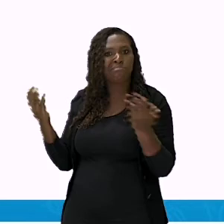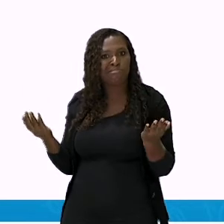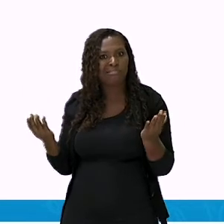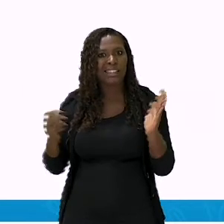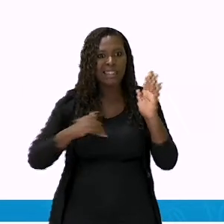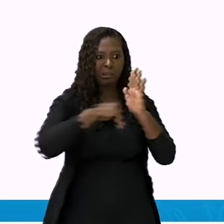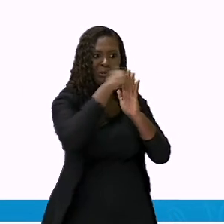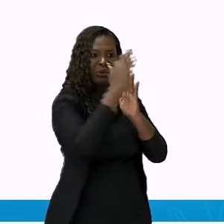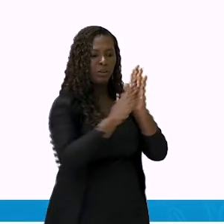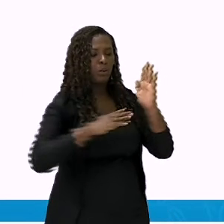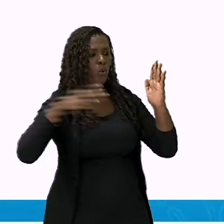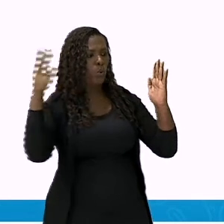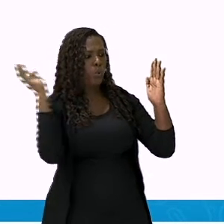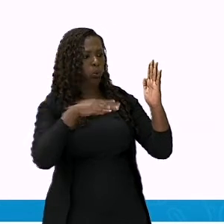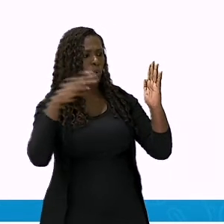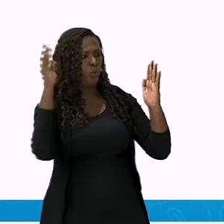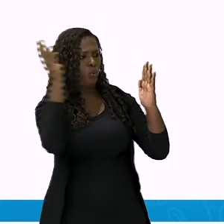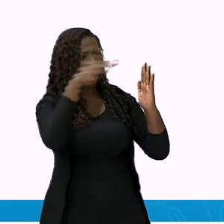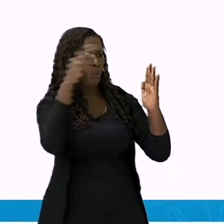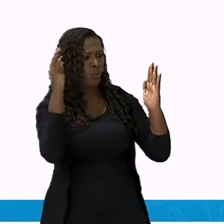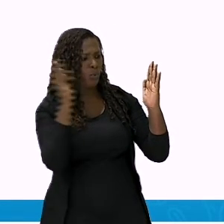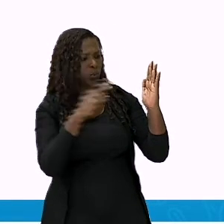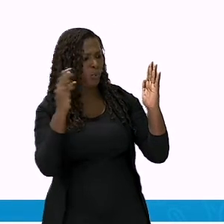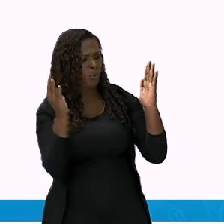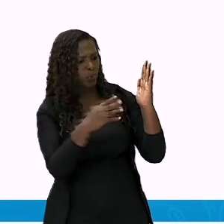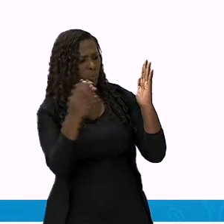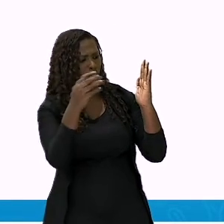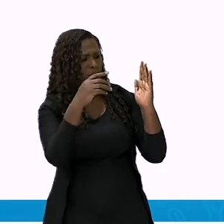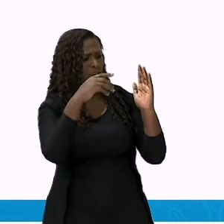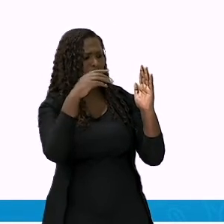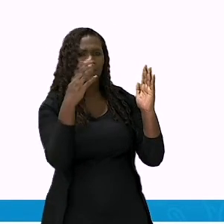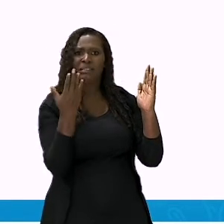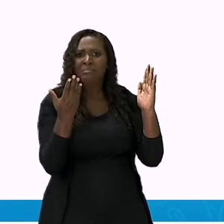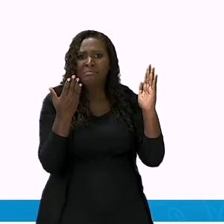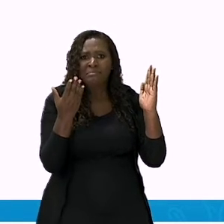Deu para poder entender? Observe esse quadro.